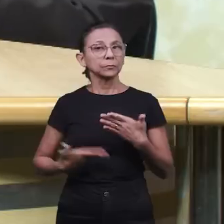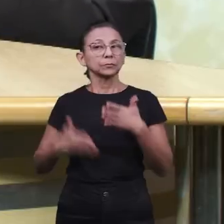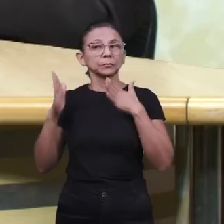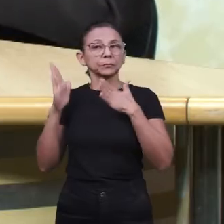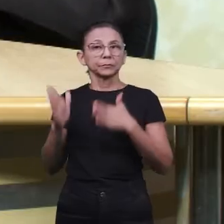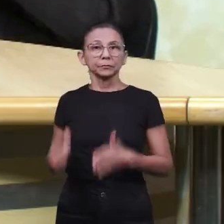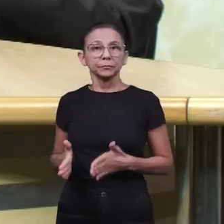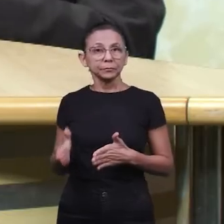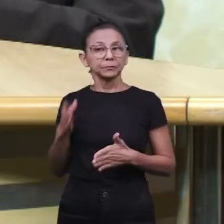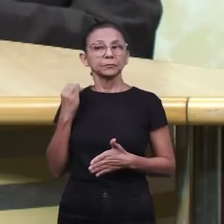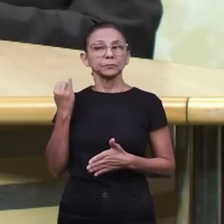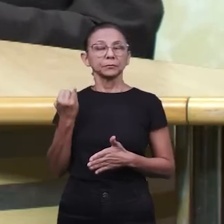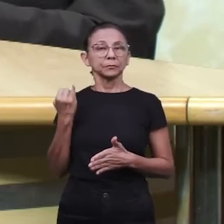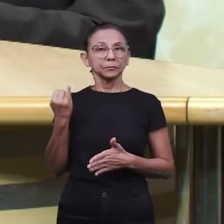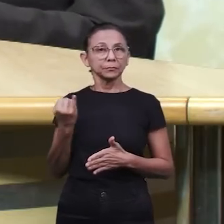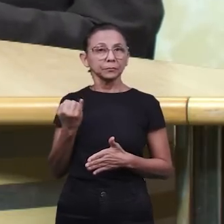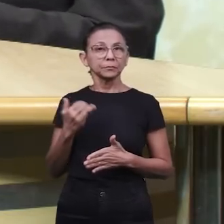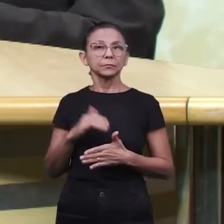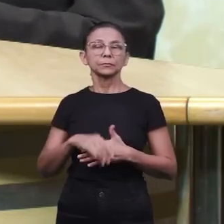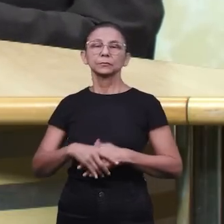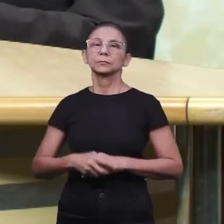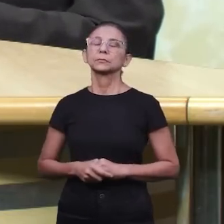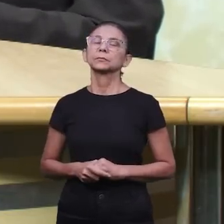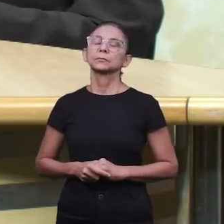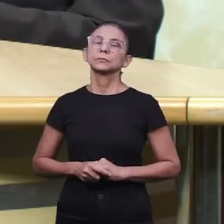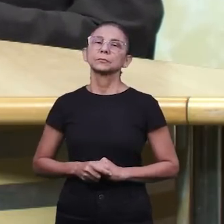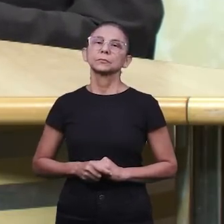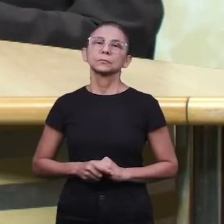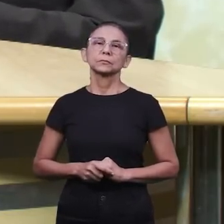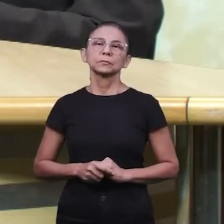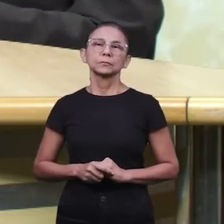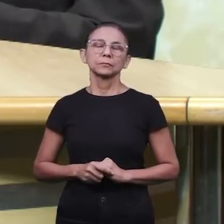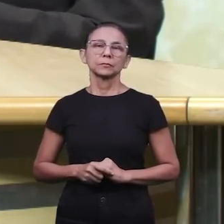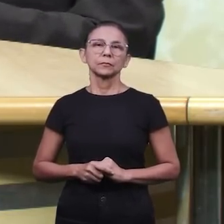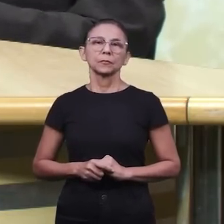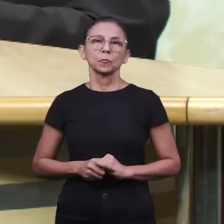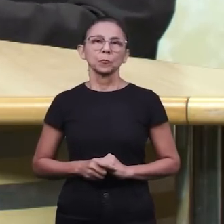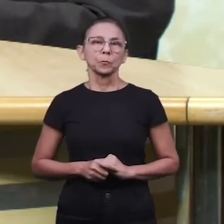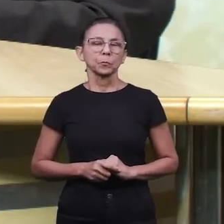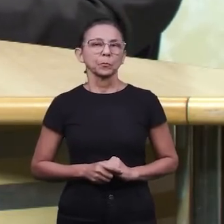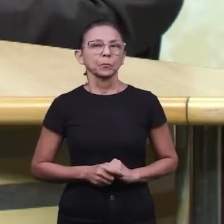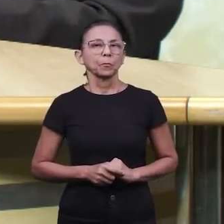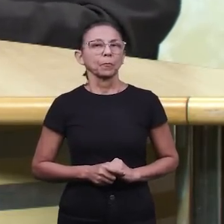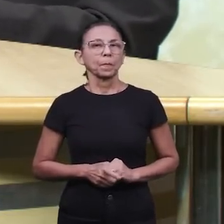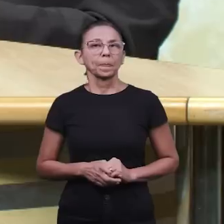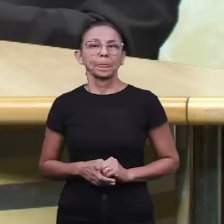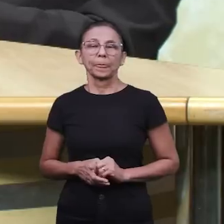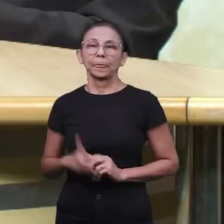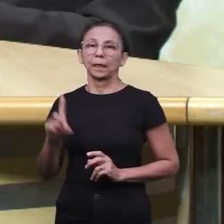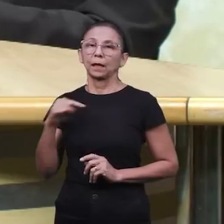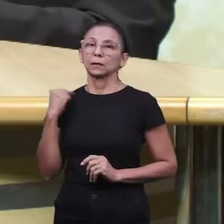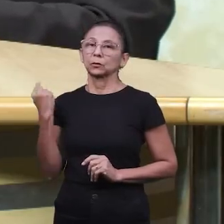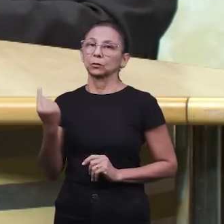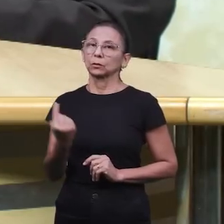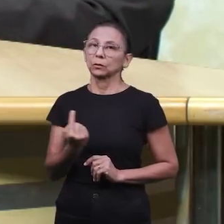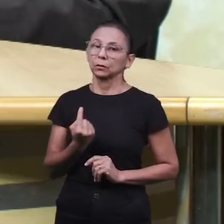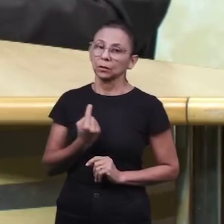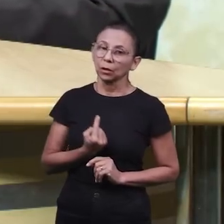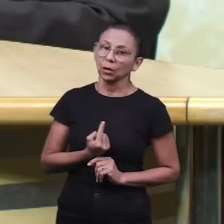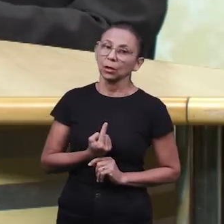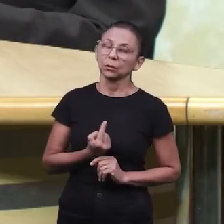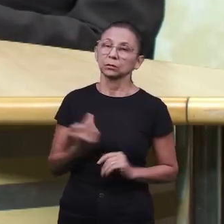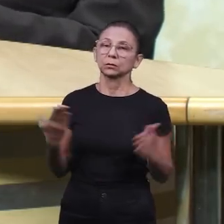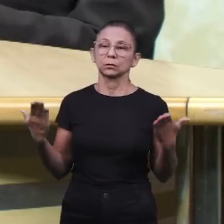de Deus. Outra observação, reino totalitário. Nós não estamos lá, estamos a caminho. Temos